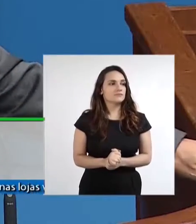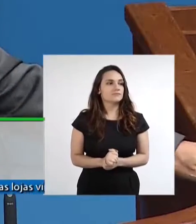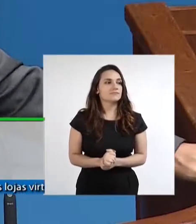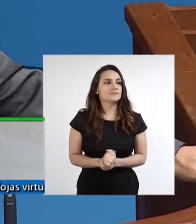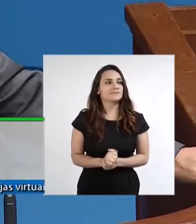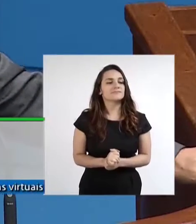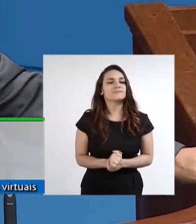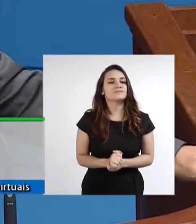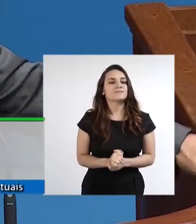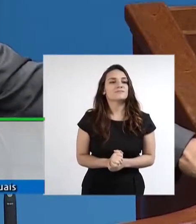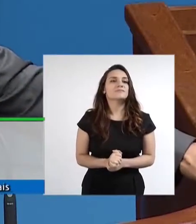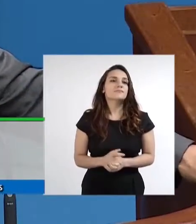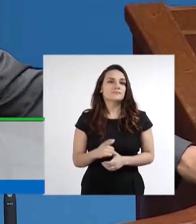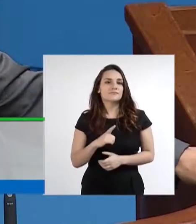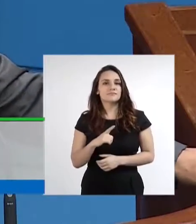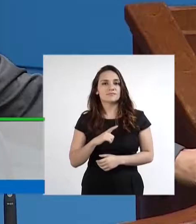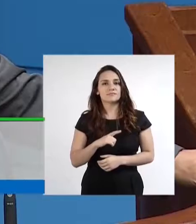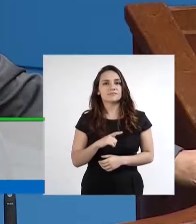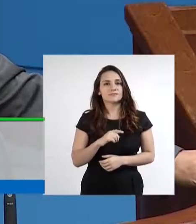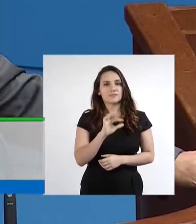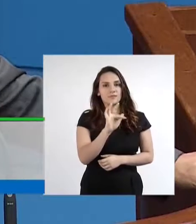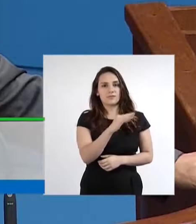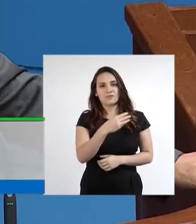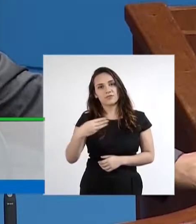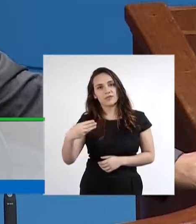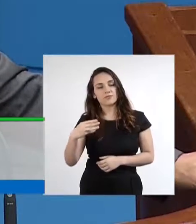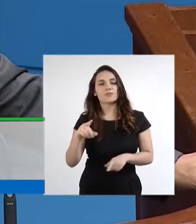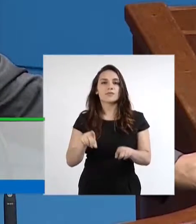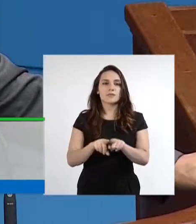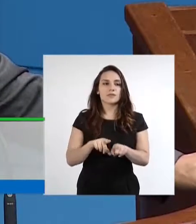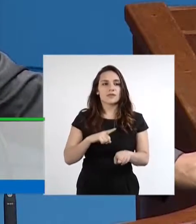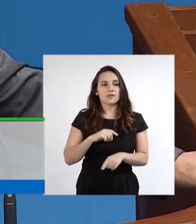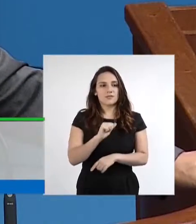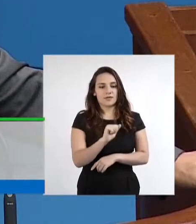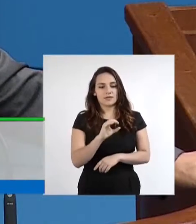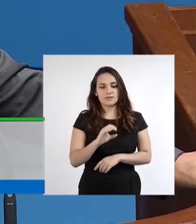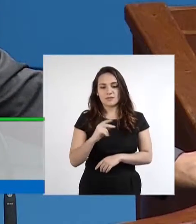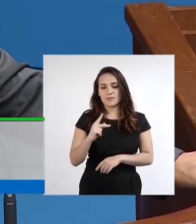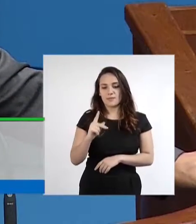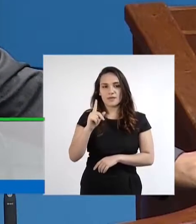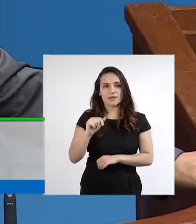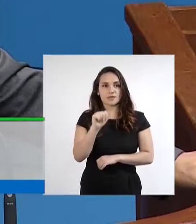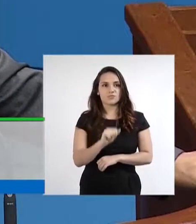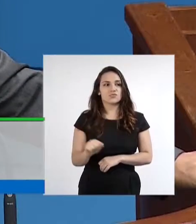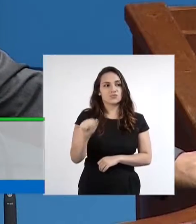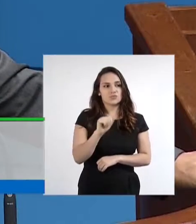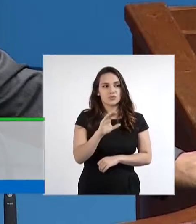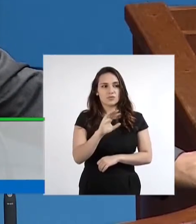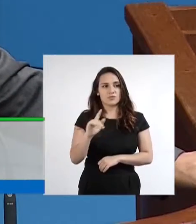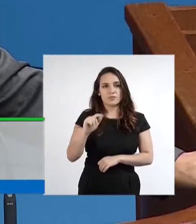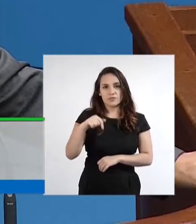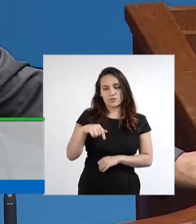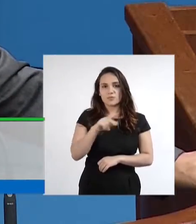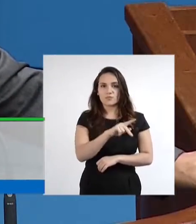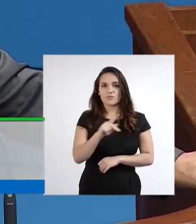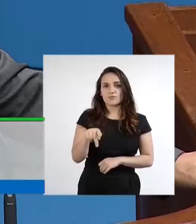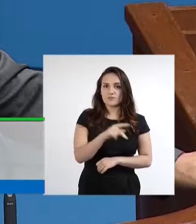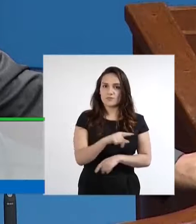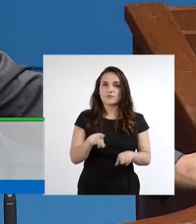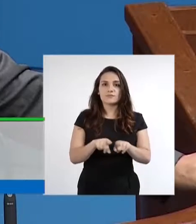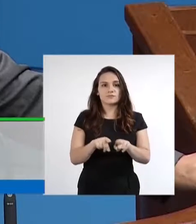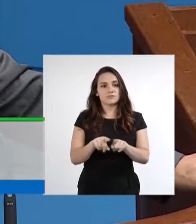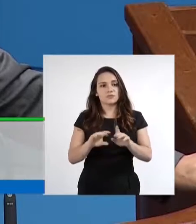com a participação da FETEMES, com a participação da ACP, que é a Associação Campograndense de Professores, a Federação